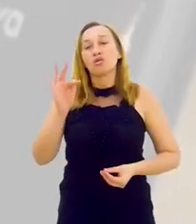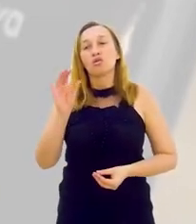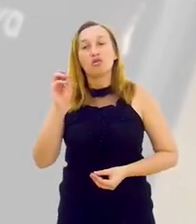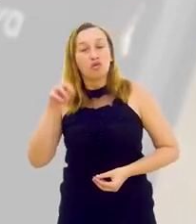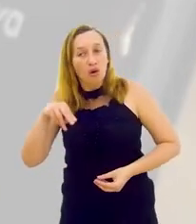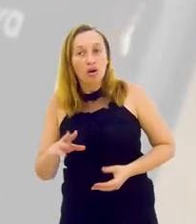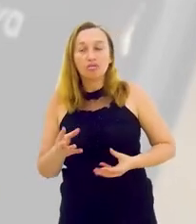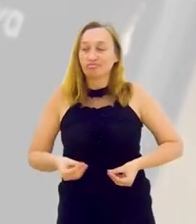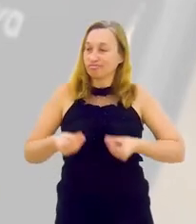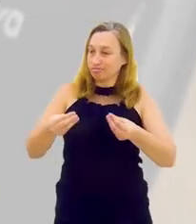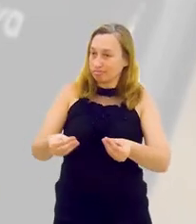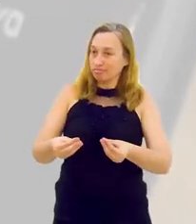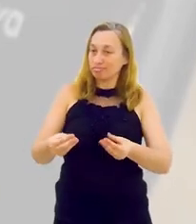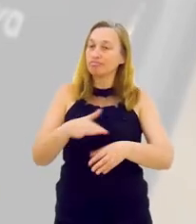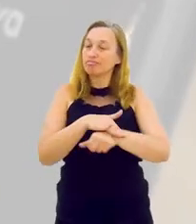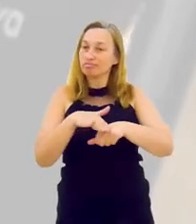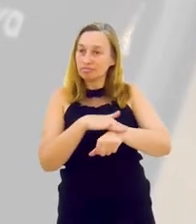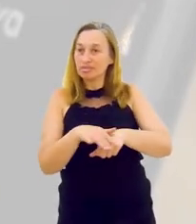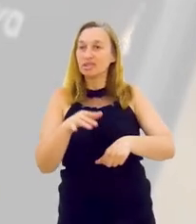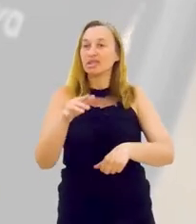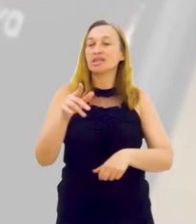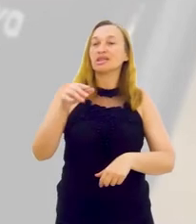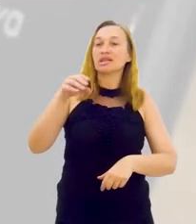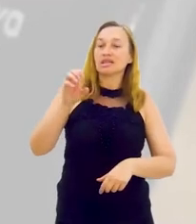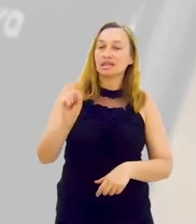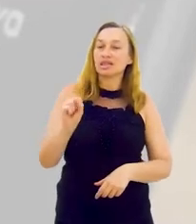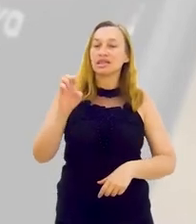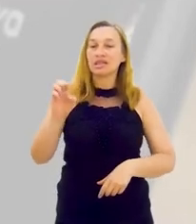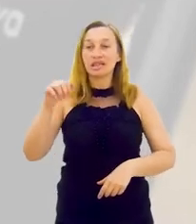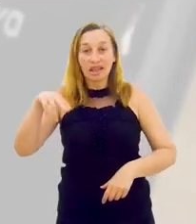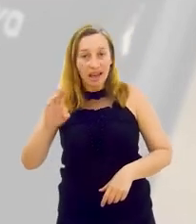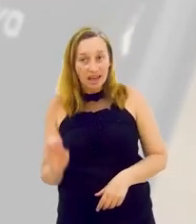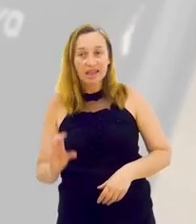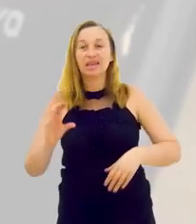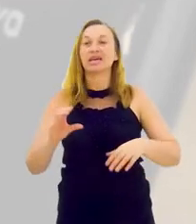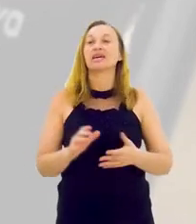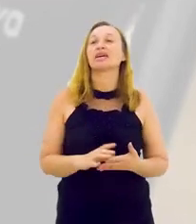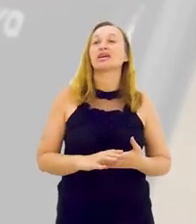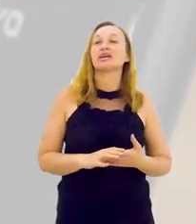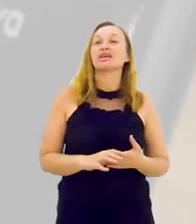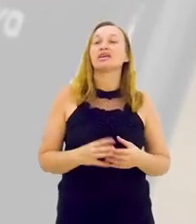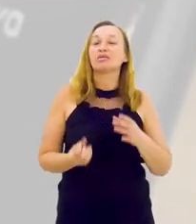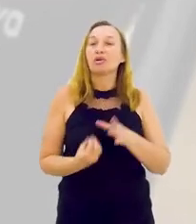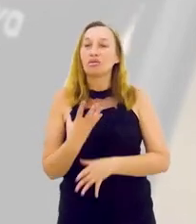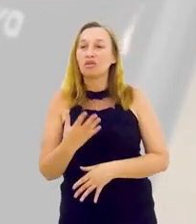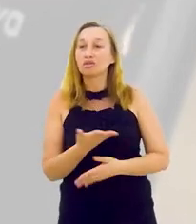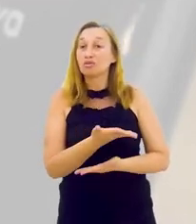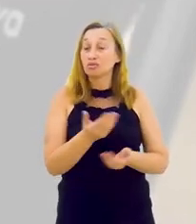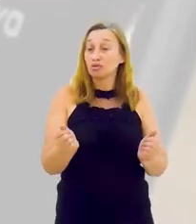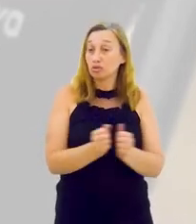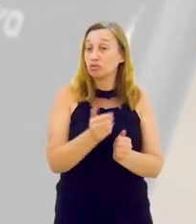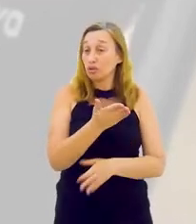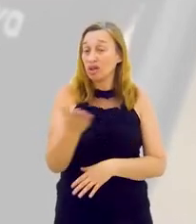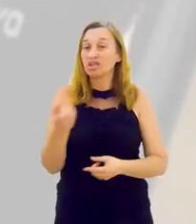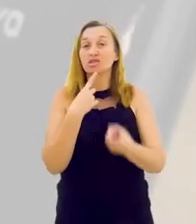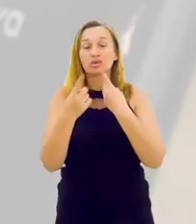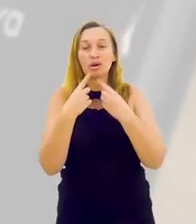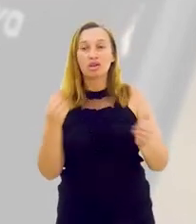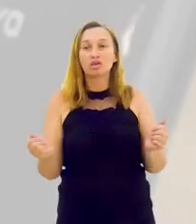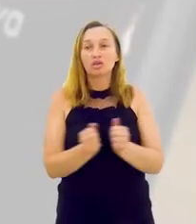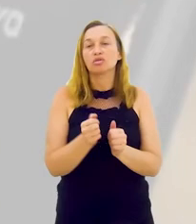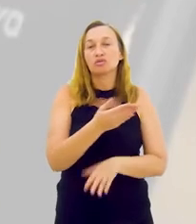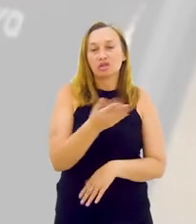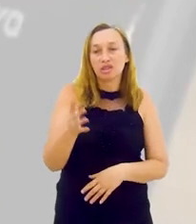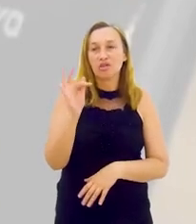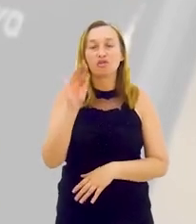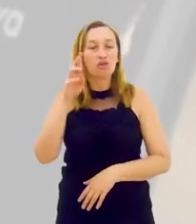aí, conversando aí, obviamente, com o SENAC, a editora SENAC, a FEComércio, né? E promovendo com eles aí esses debates junto com